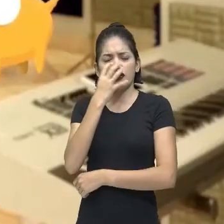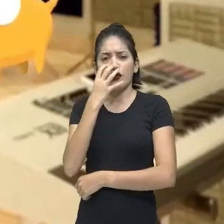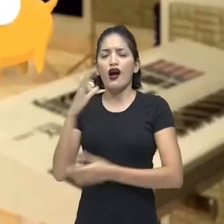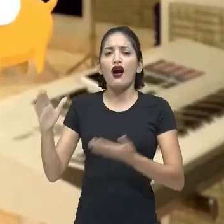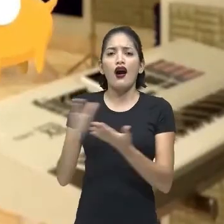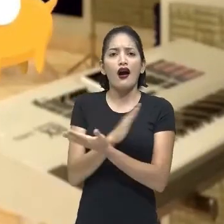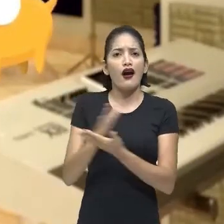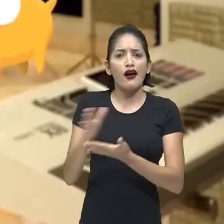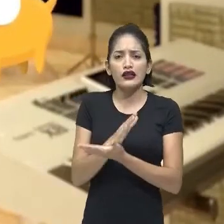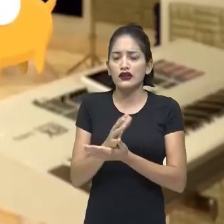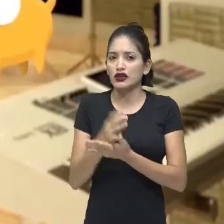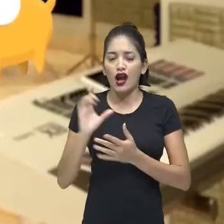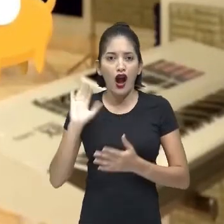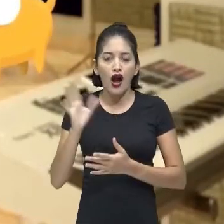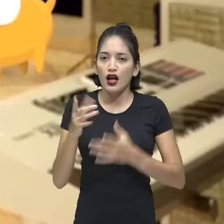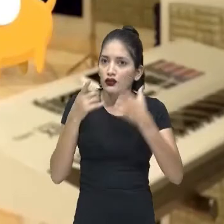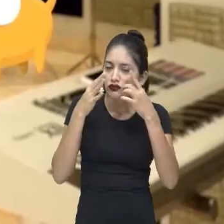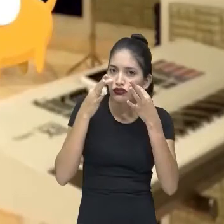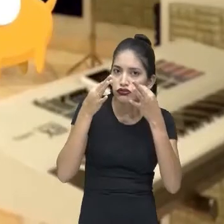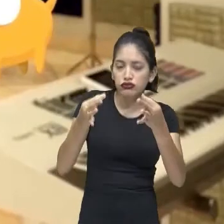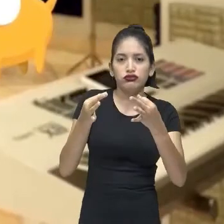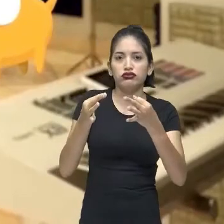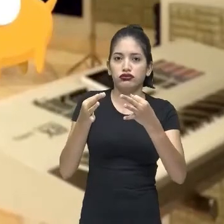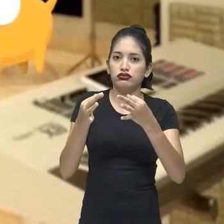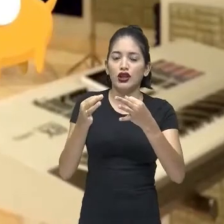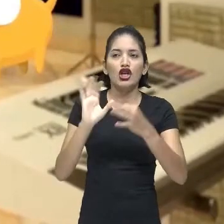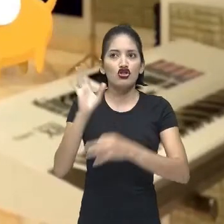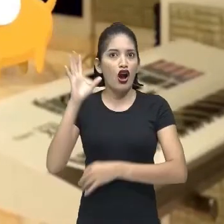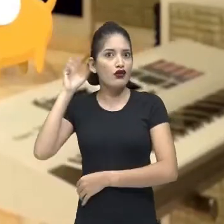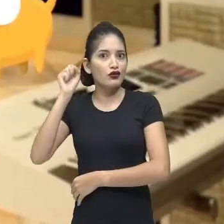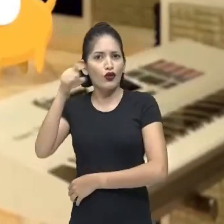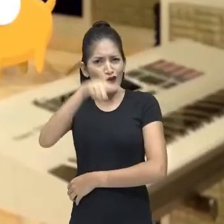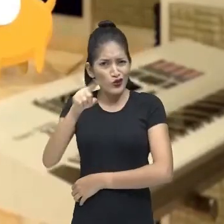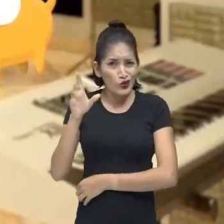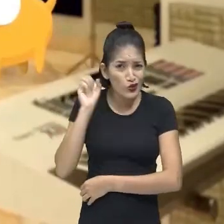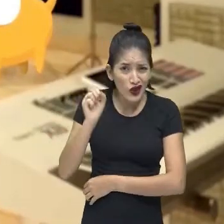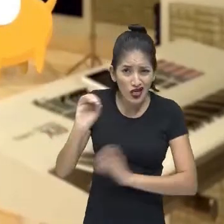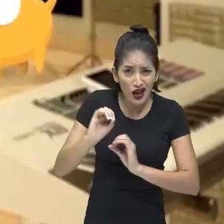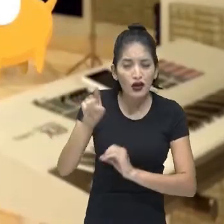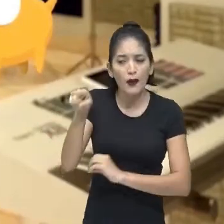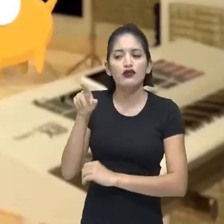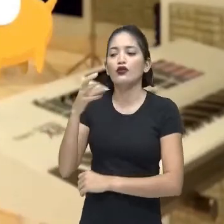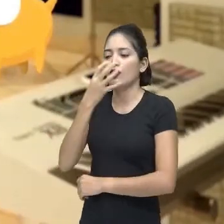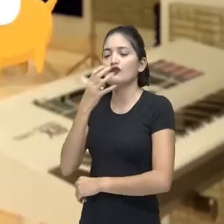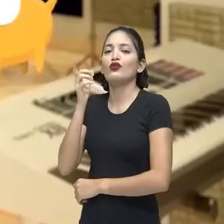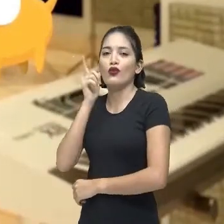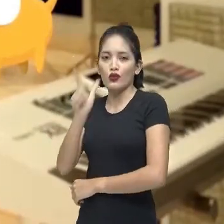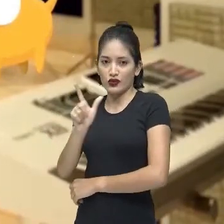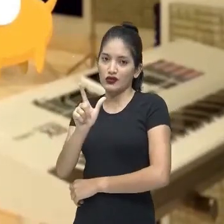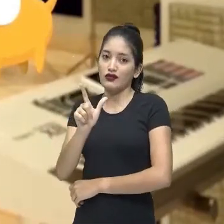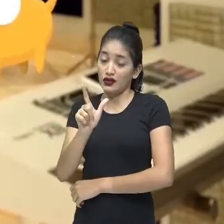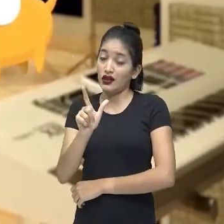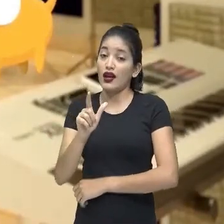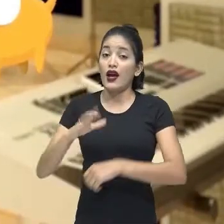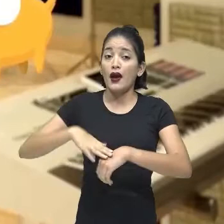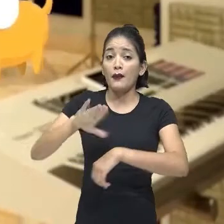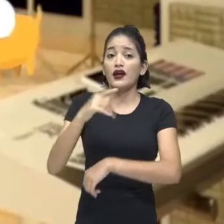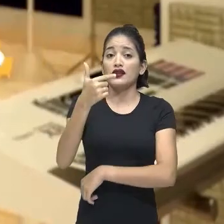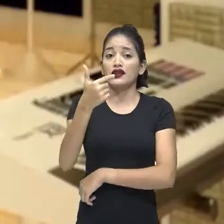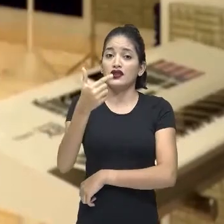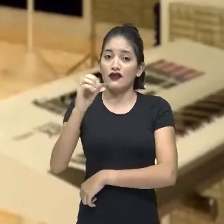vezes o cachorro, ele já fica em alerta, ele ouviu alguma coisa, você não ouviu, mas ele ouviu. São sons acima de 20 mil